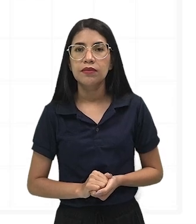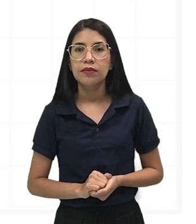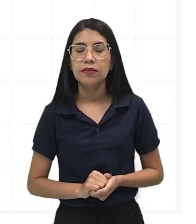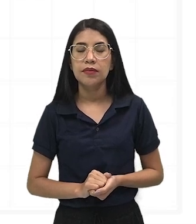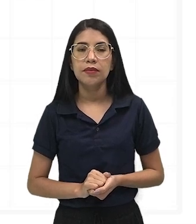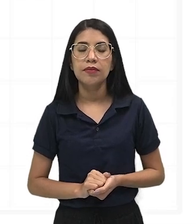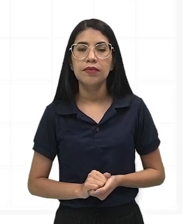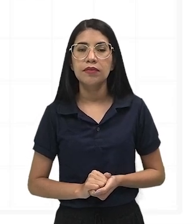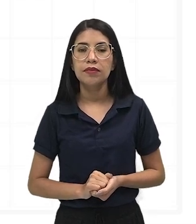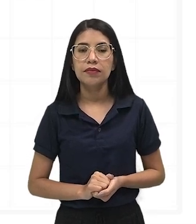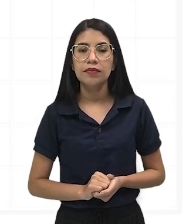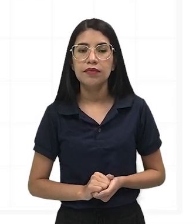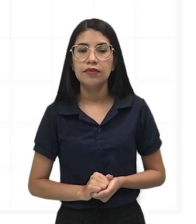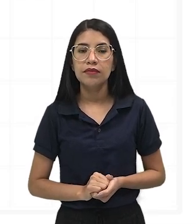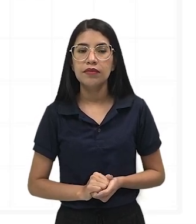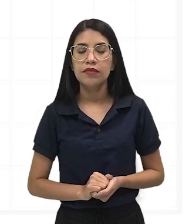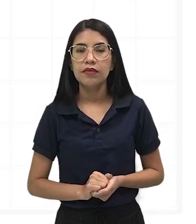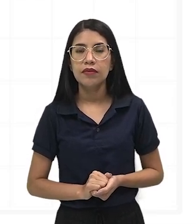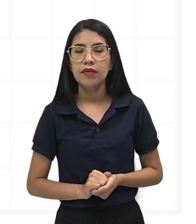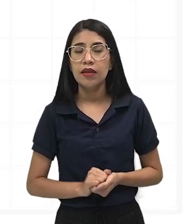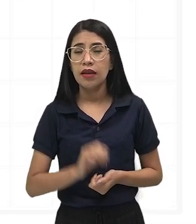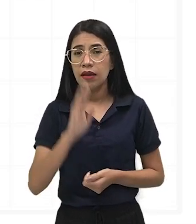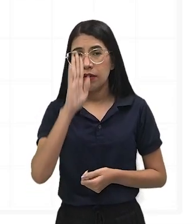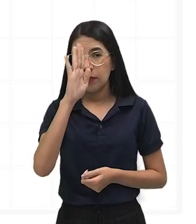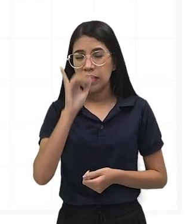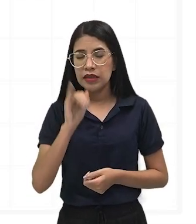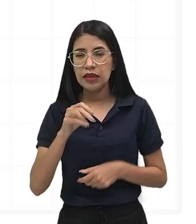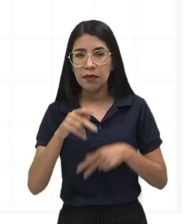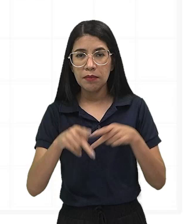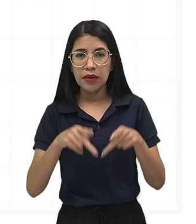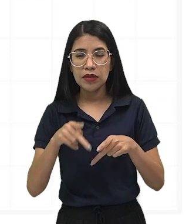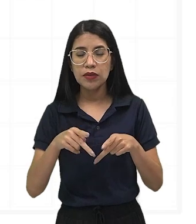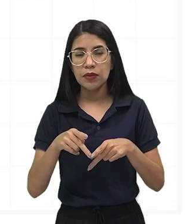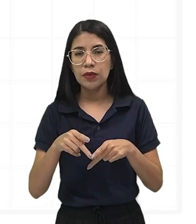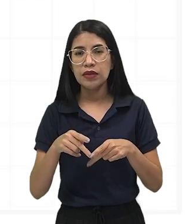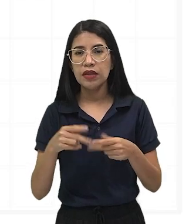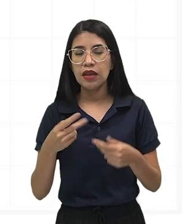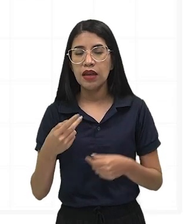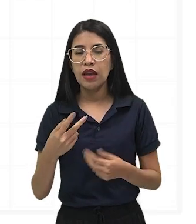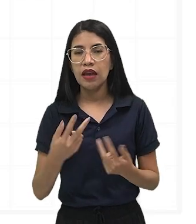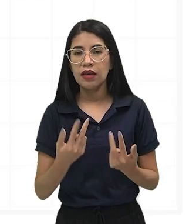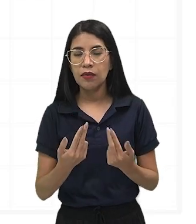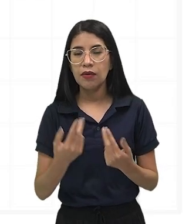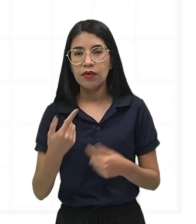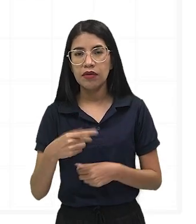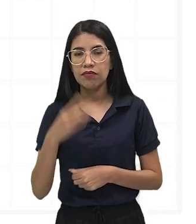E aqui realmente, né, fala especialmente numa população que nem a nossa do Brasil,